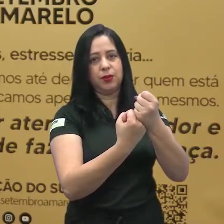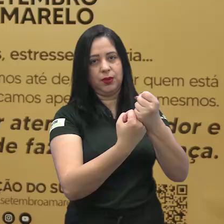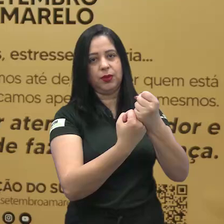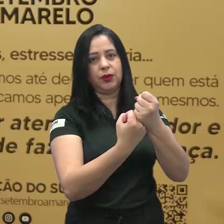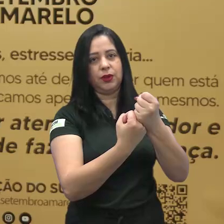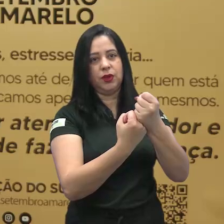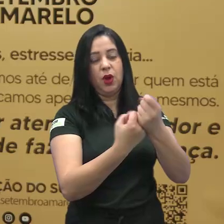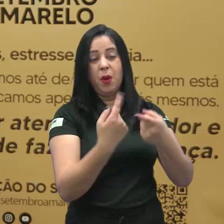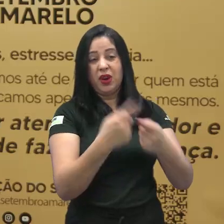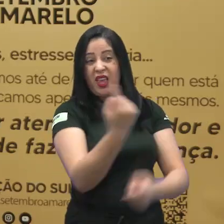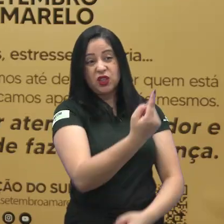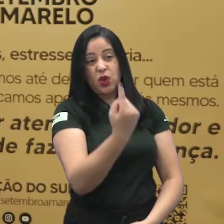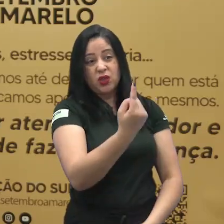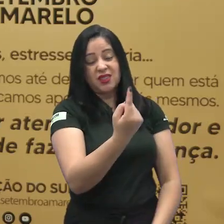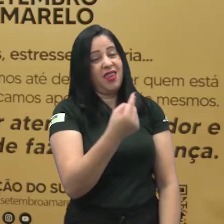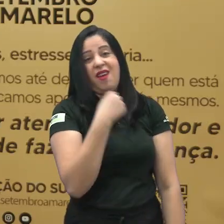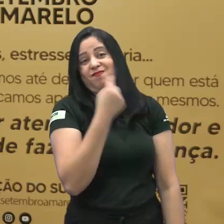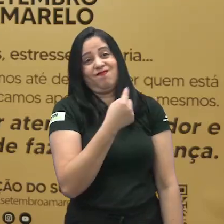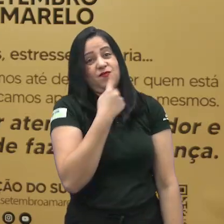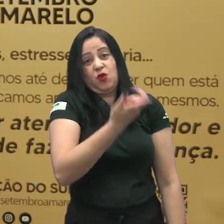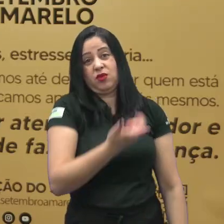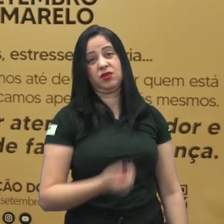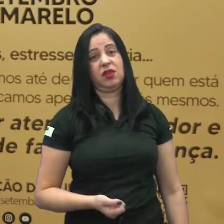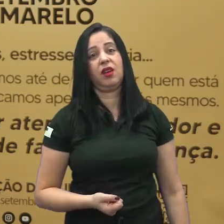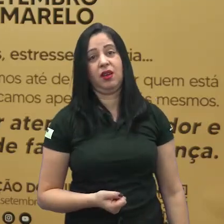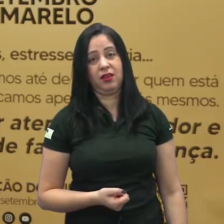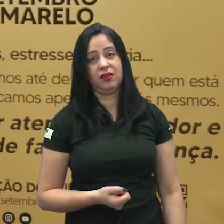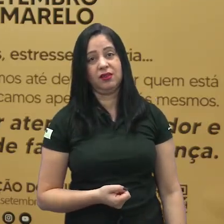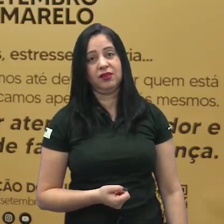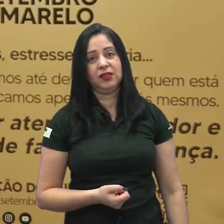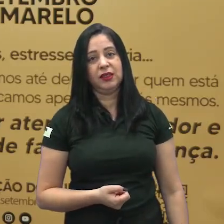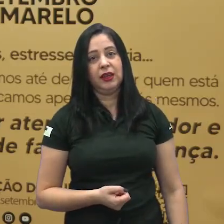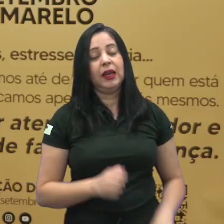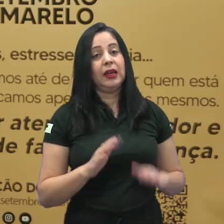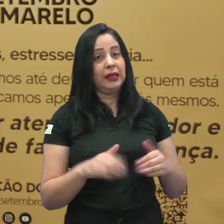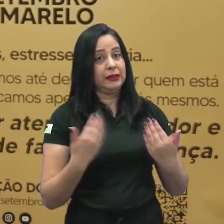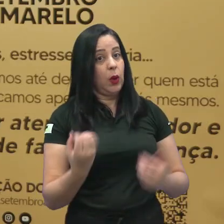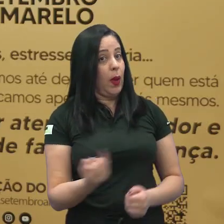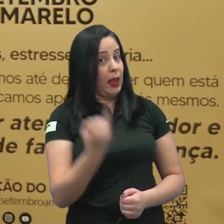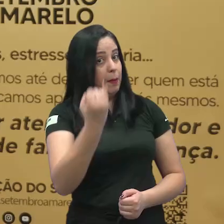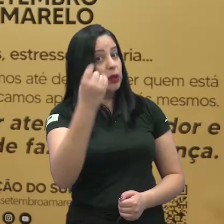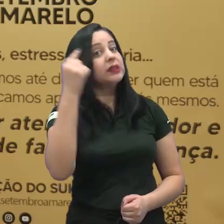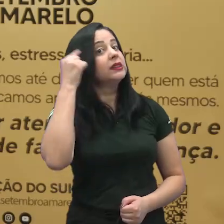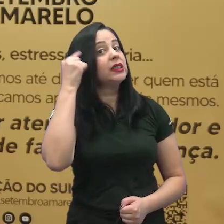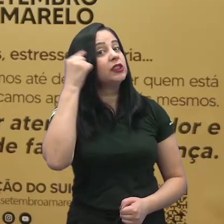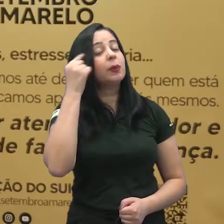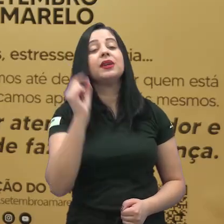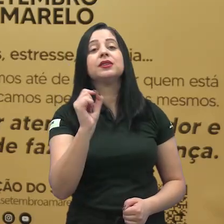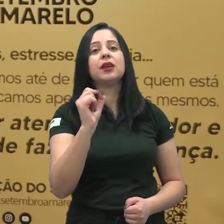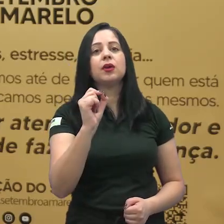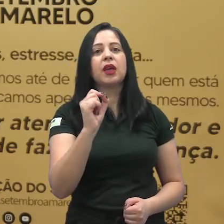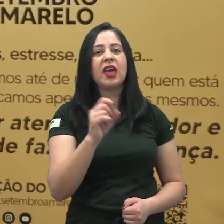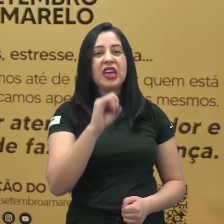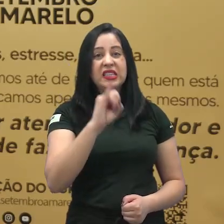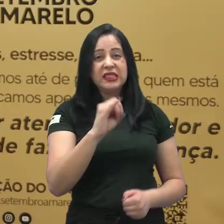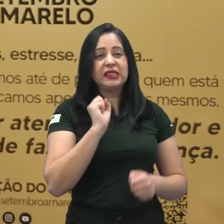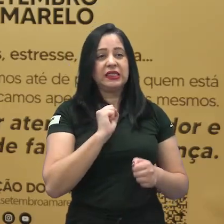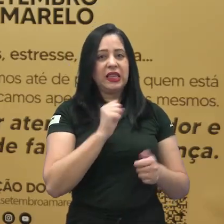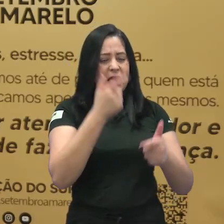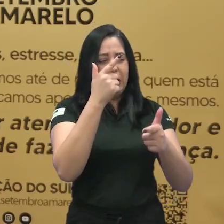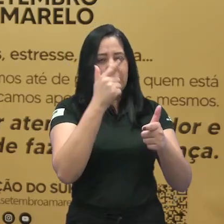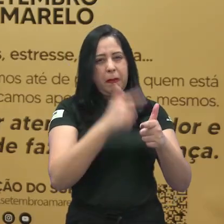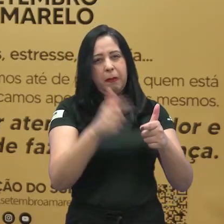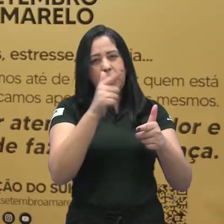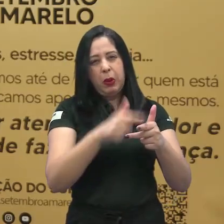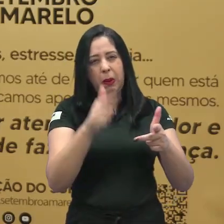que sozinha não está dando conta de lidar. E é importante pensar, né, que numa dificuldade você não